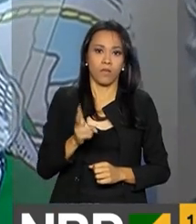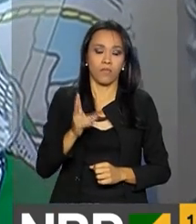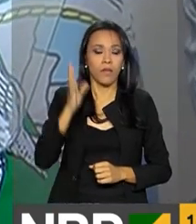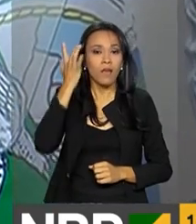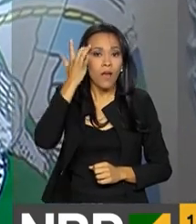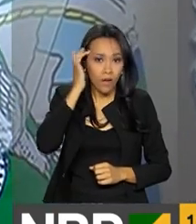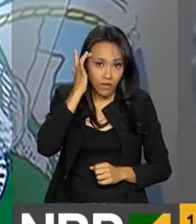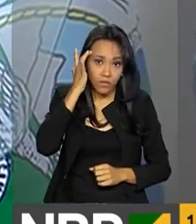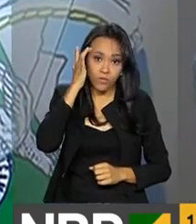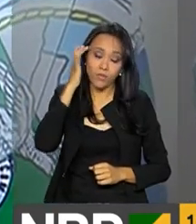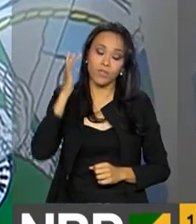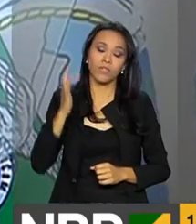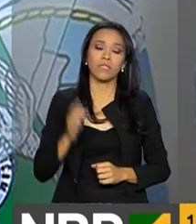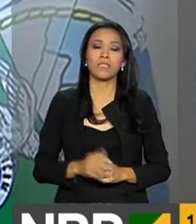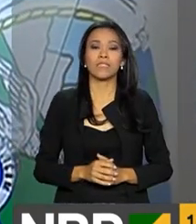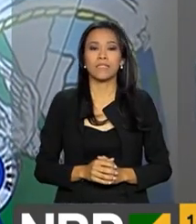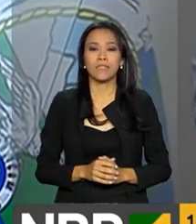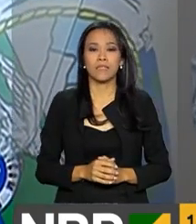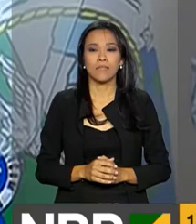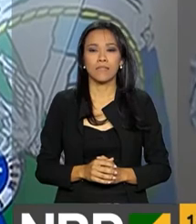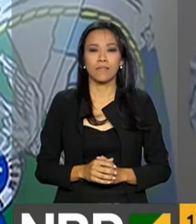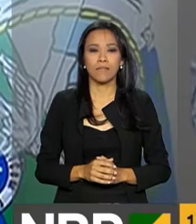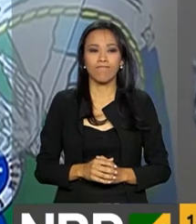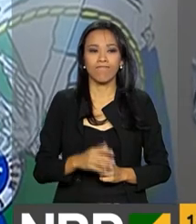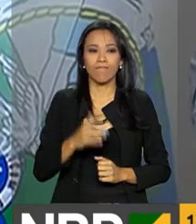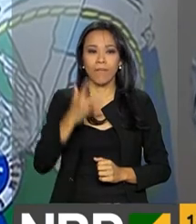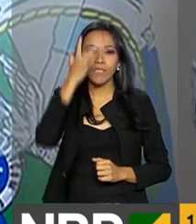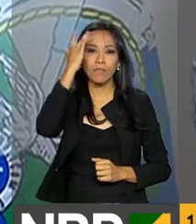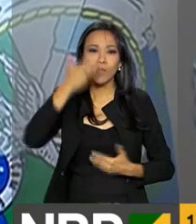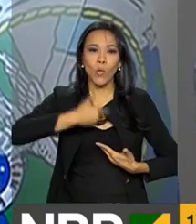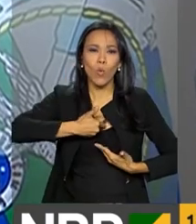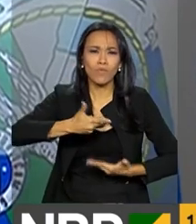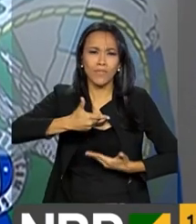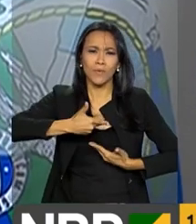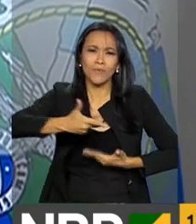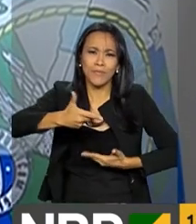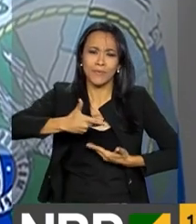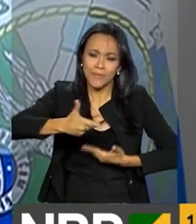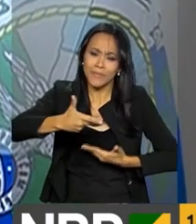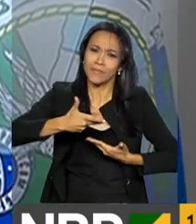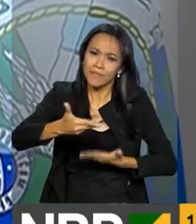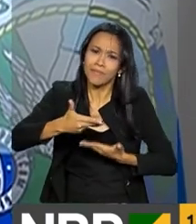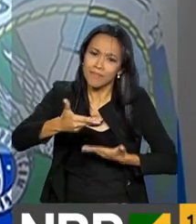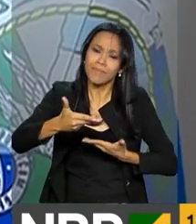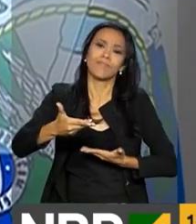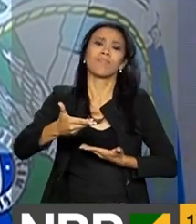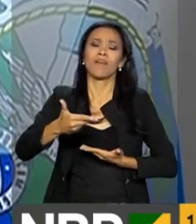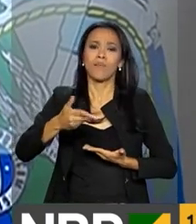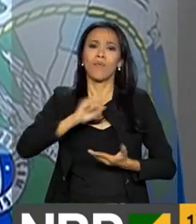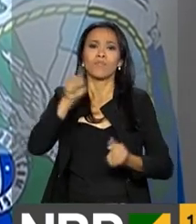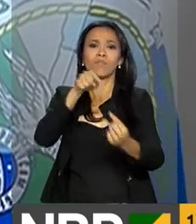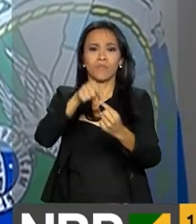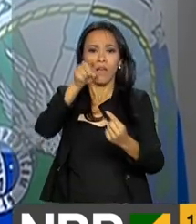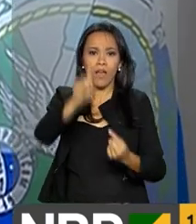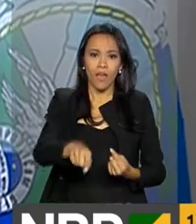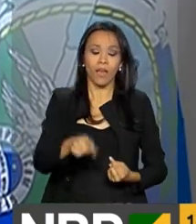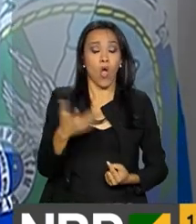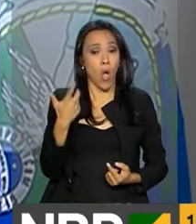Eu sempre acho que há um intento quando as pessoas convidam você insistentemente para vir, porque o objetivo era realmente